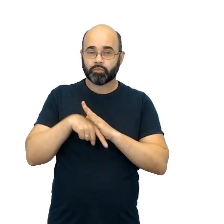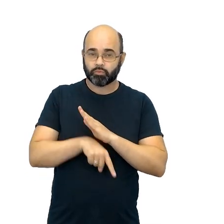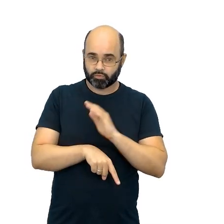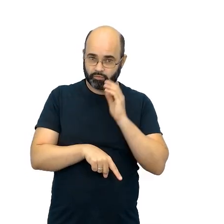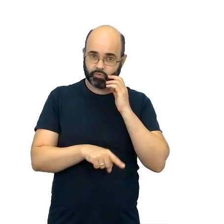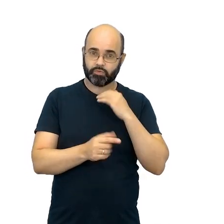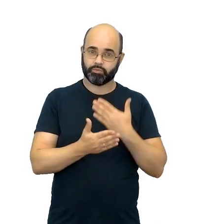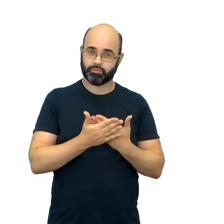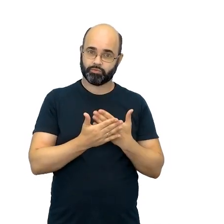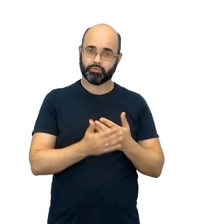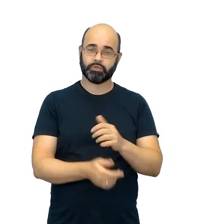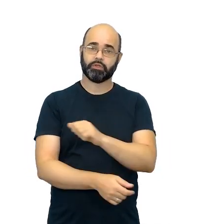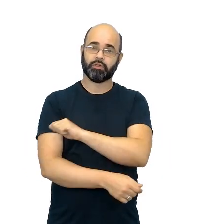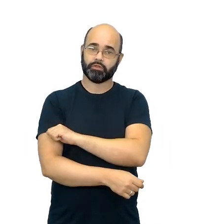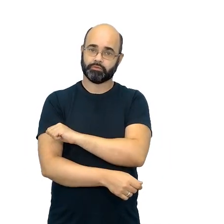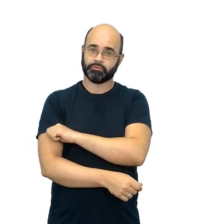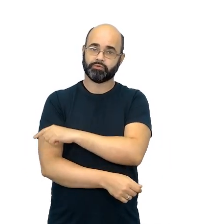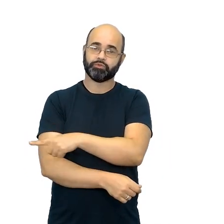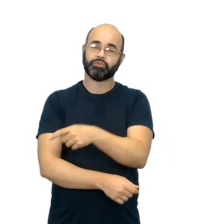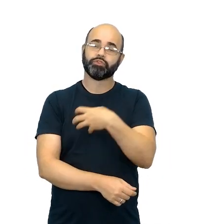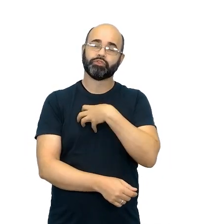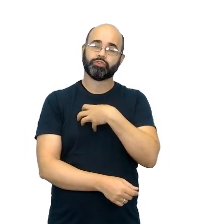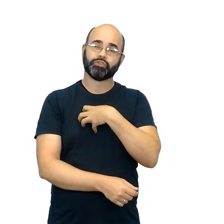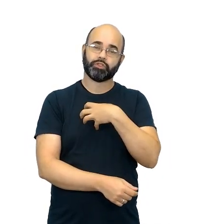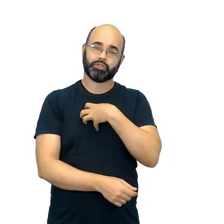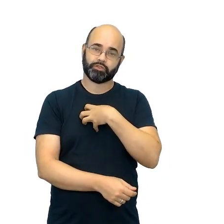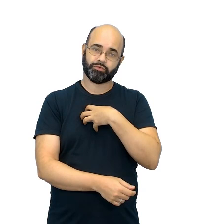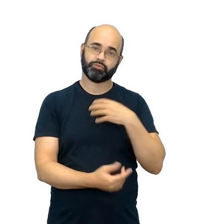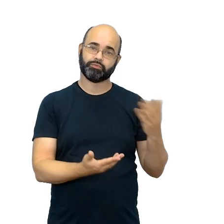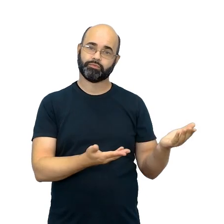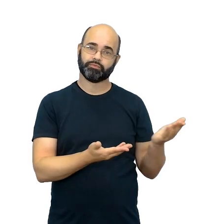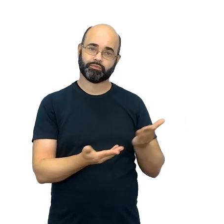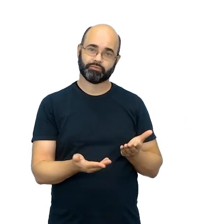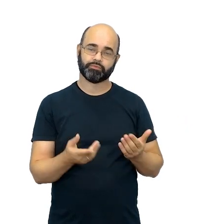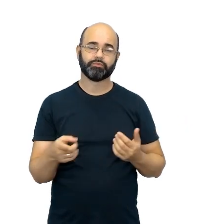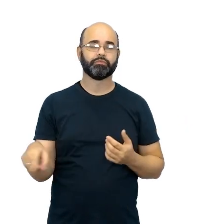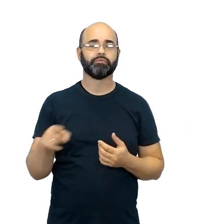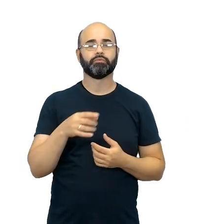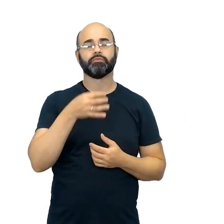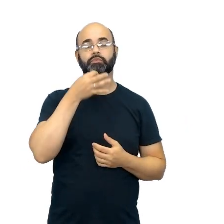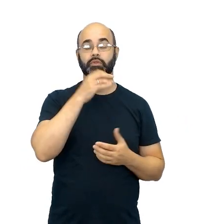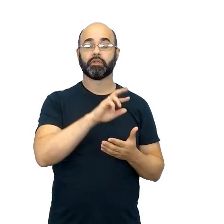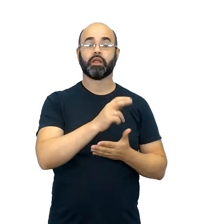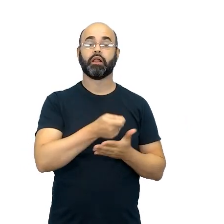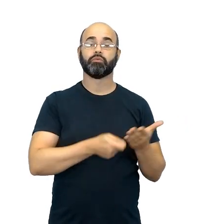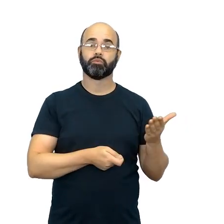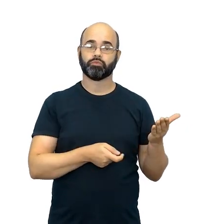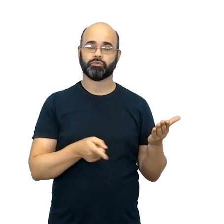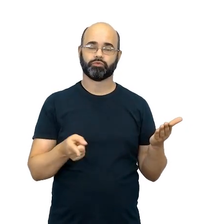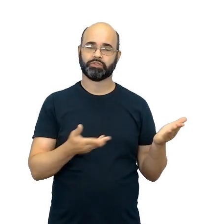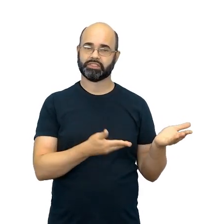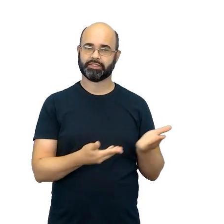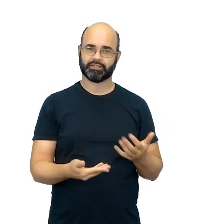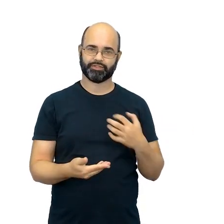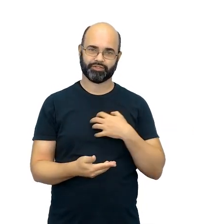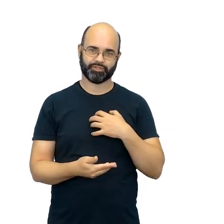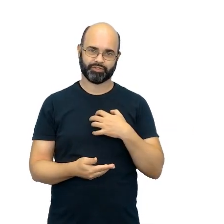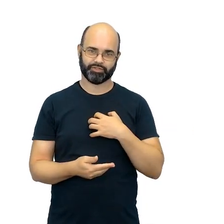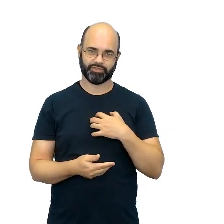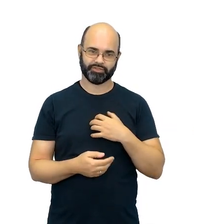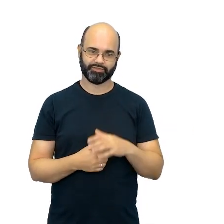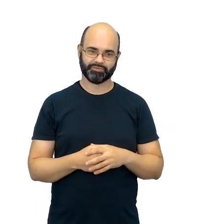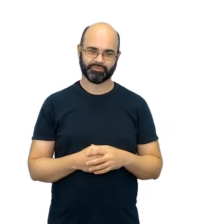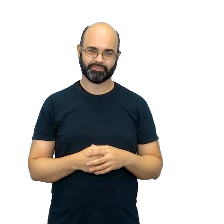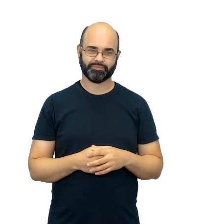como o aluno vai trazer esses relatos e esses relatórios. Então, tem uma frase, né, que todo